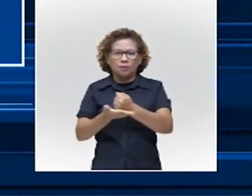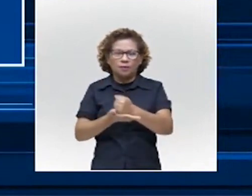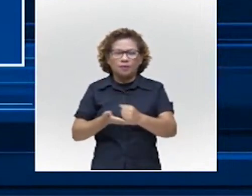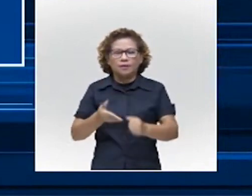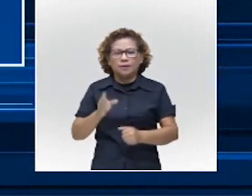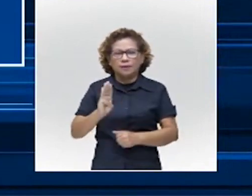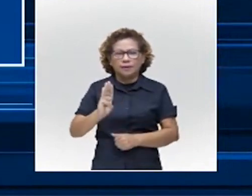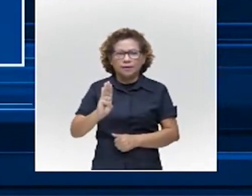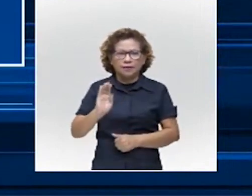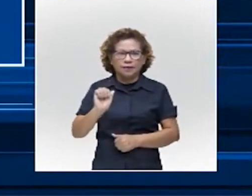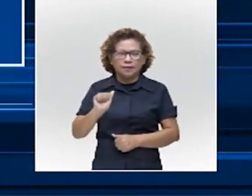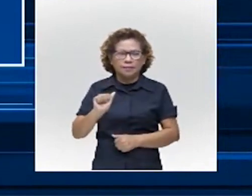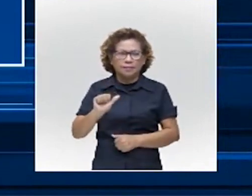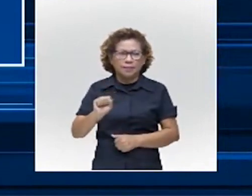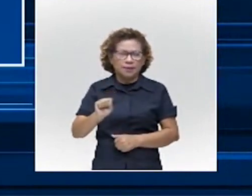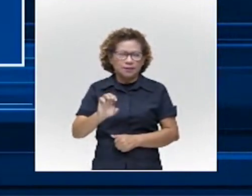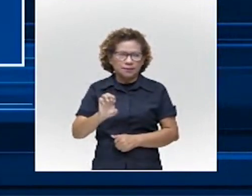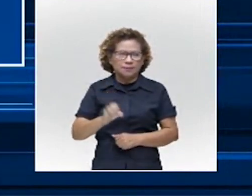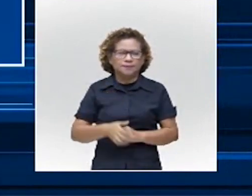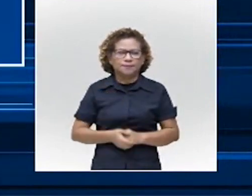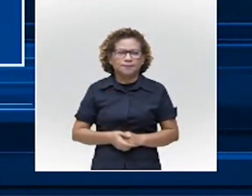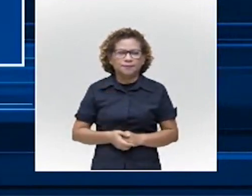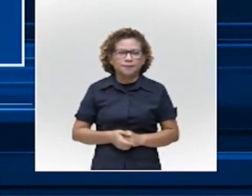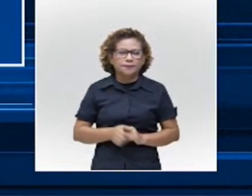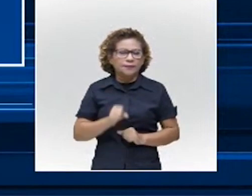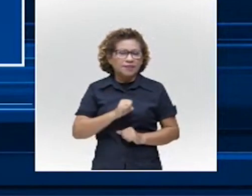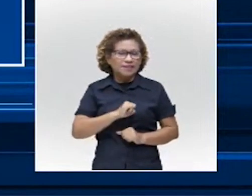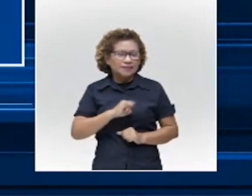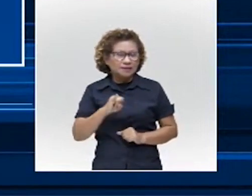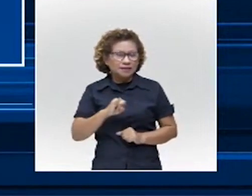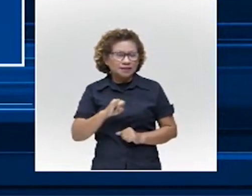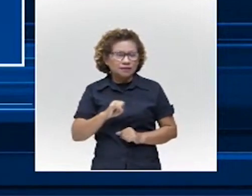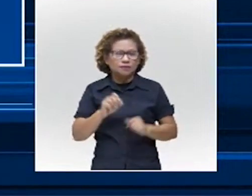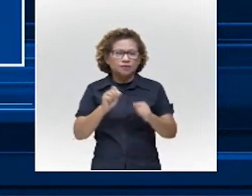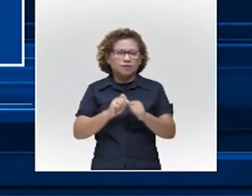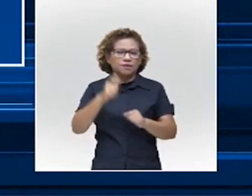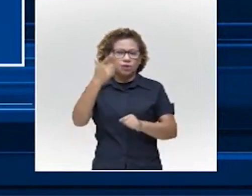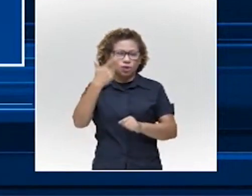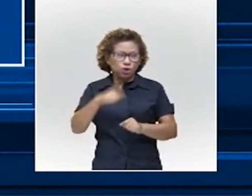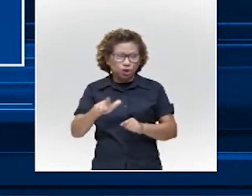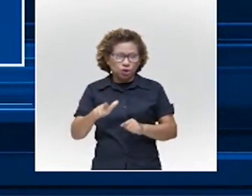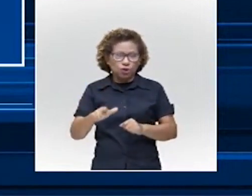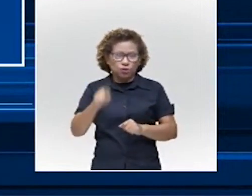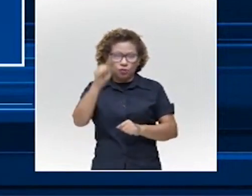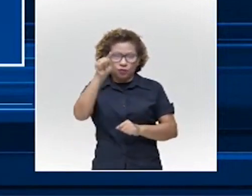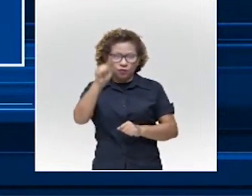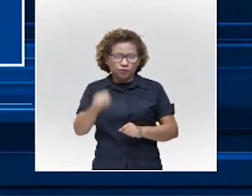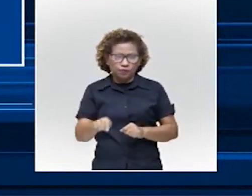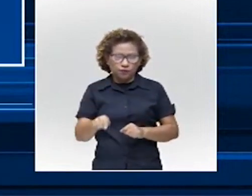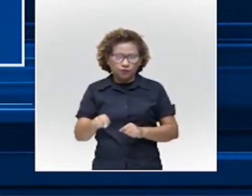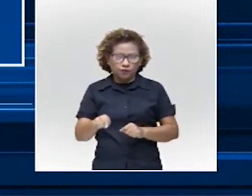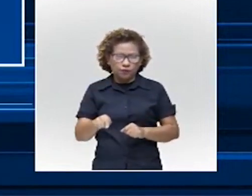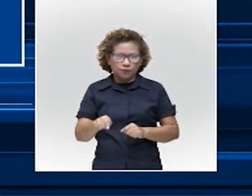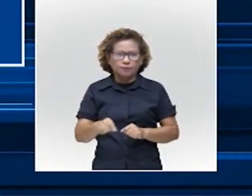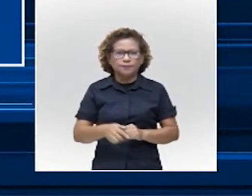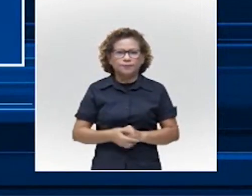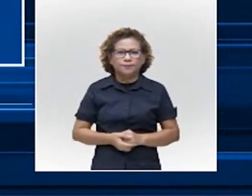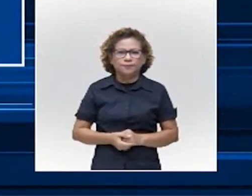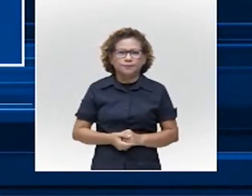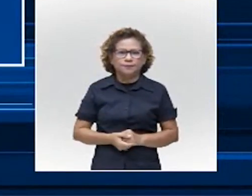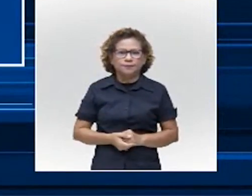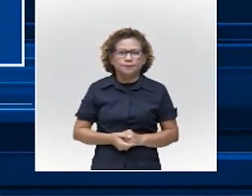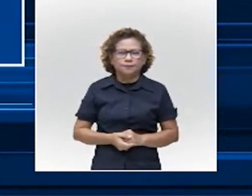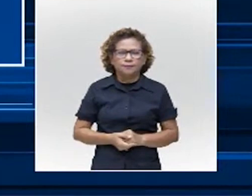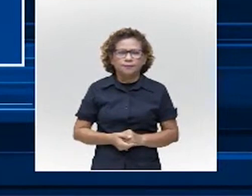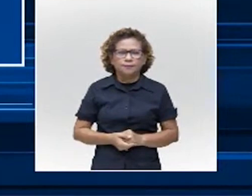o seguinte, se eu traçar a mesma altura aqui à nossa direita, o que acontece?